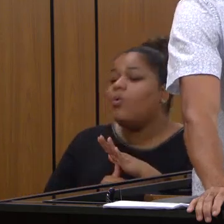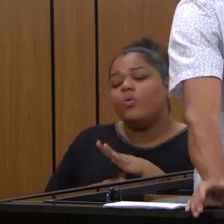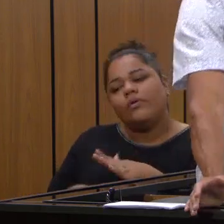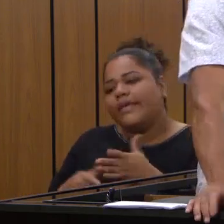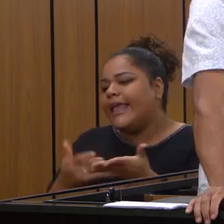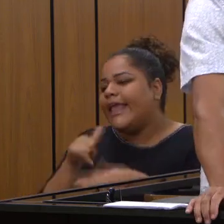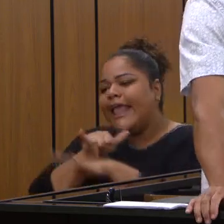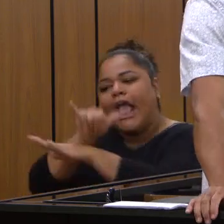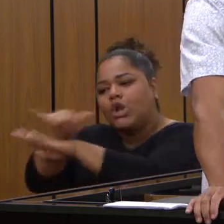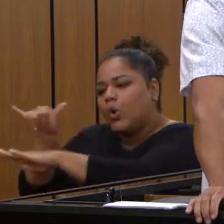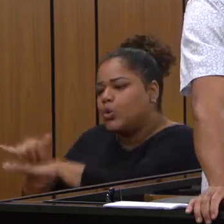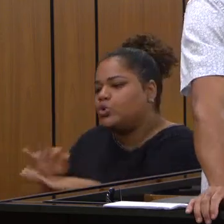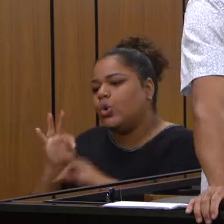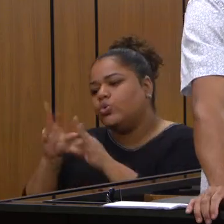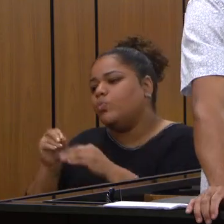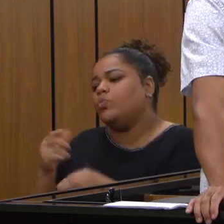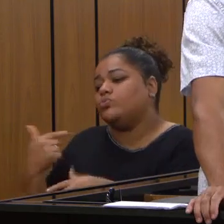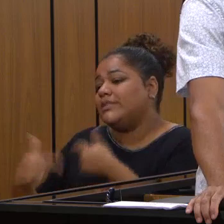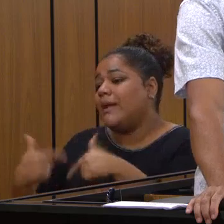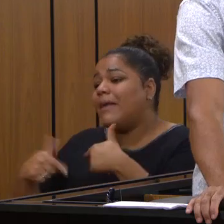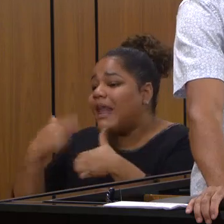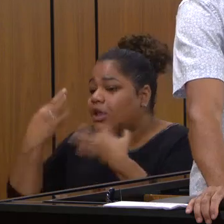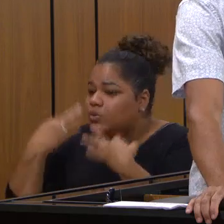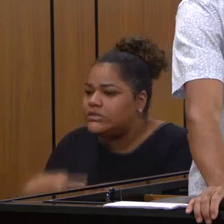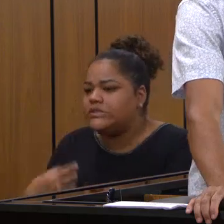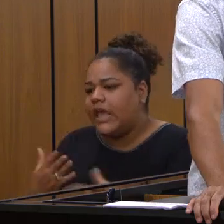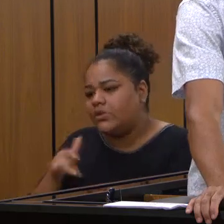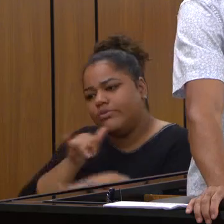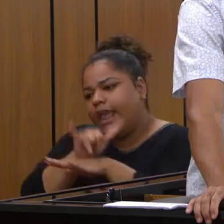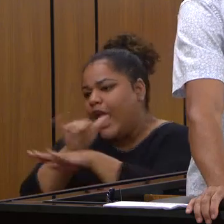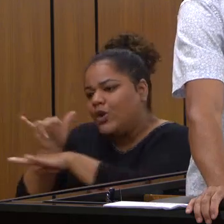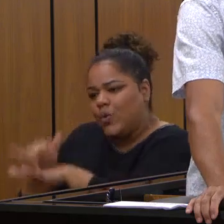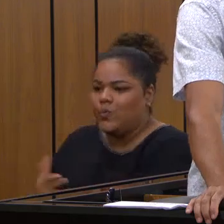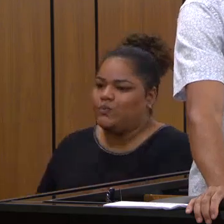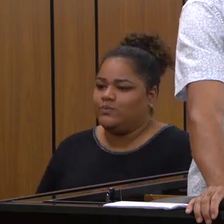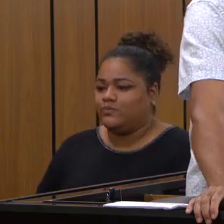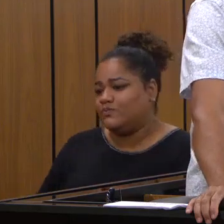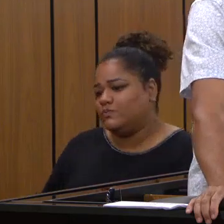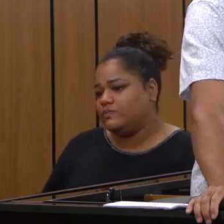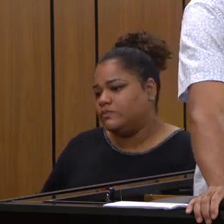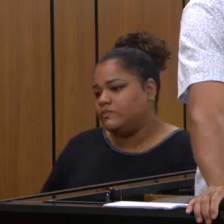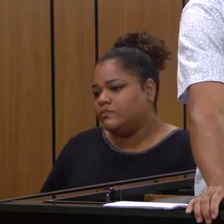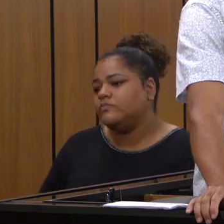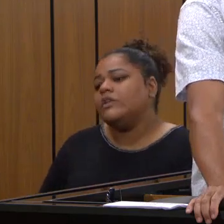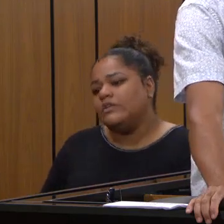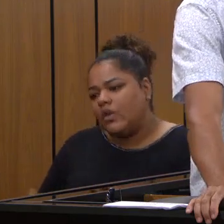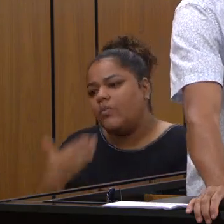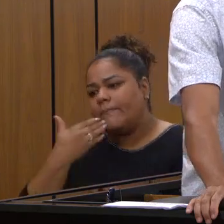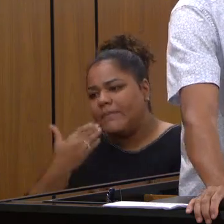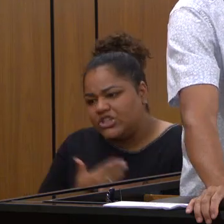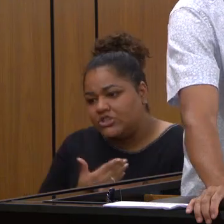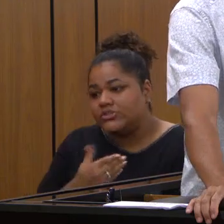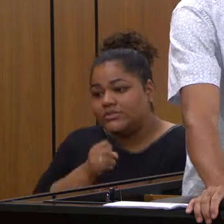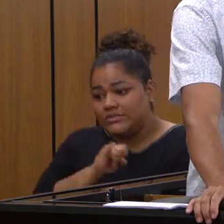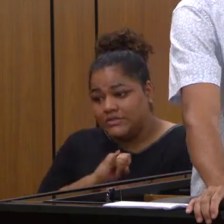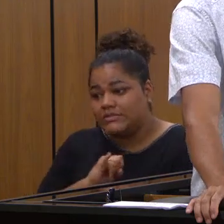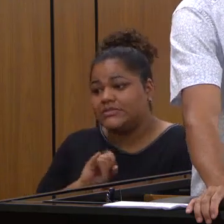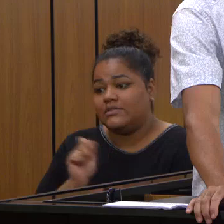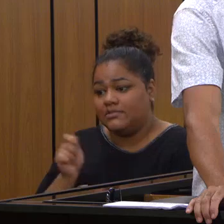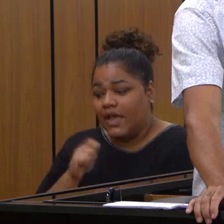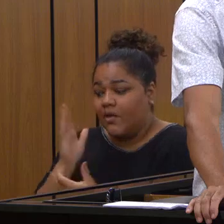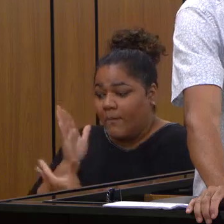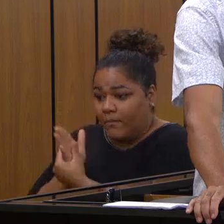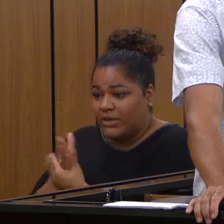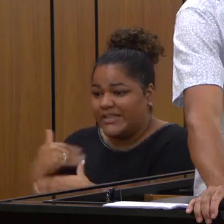para quem é honesto e aí eu queria pedir aos senhores que se pro meu processo se ele tiver se você tiver que